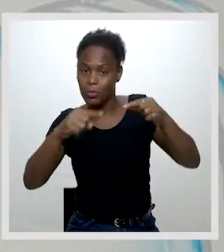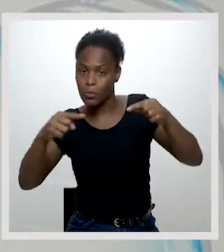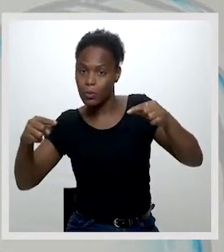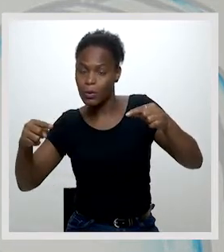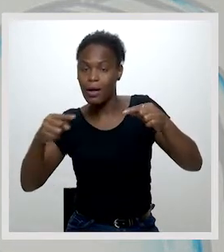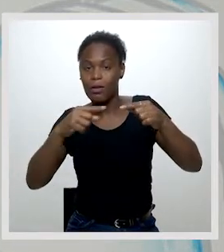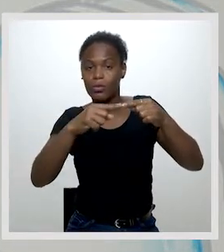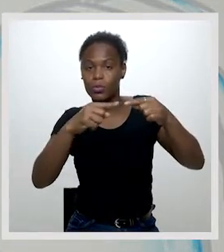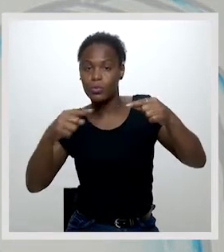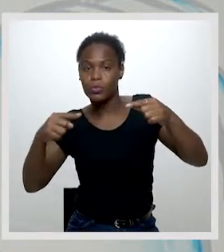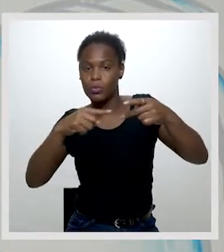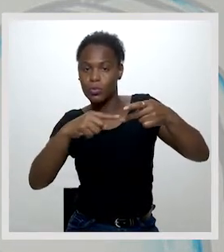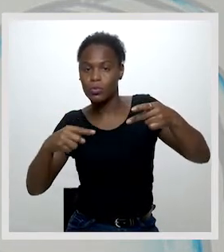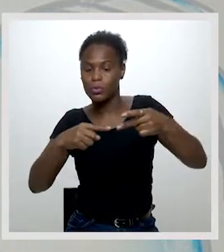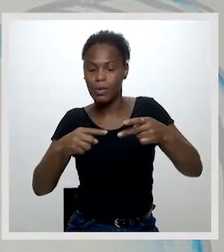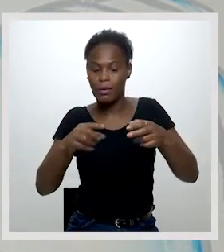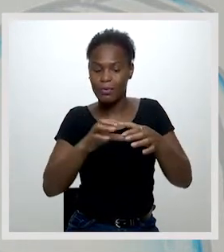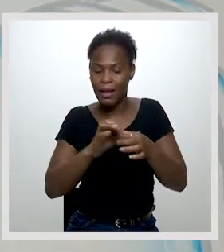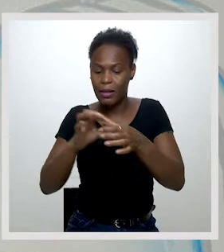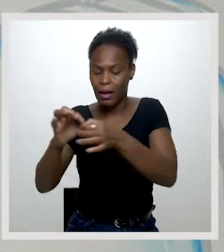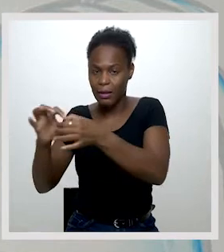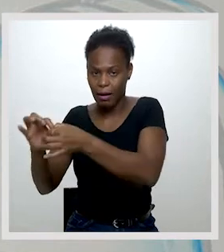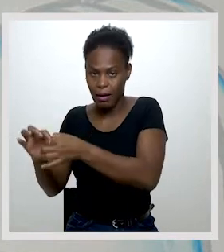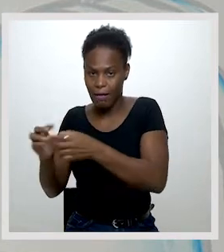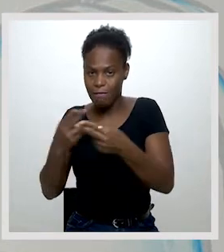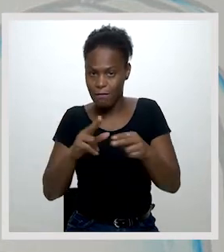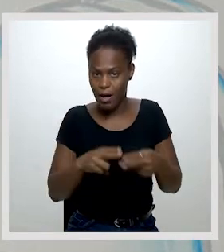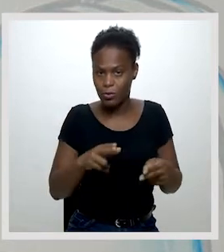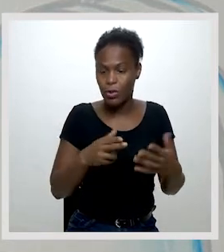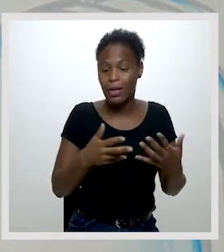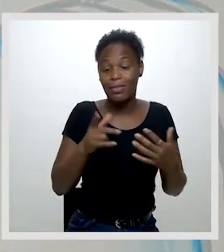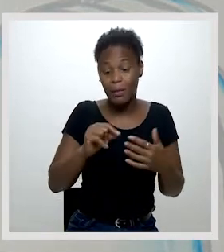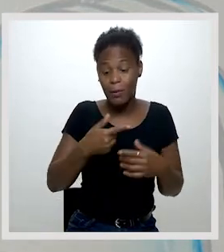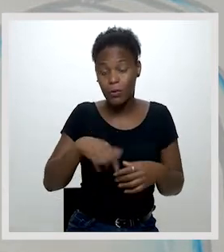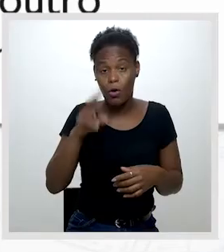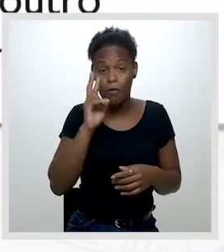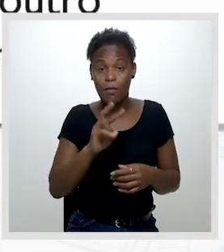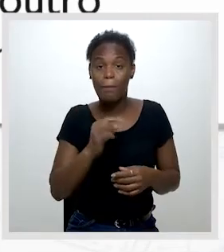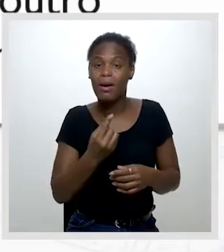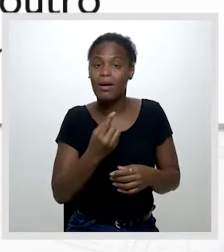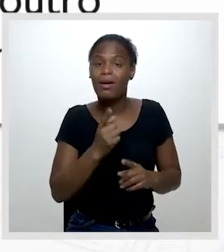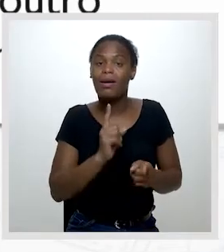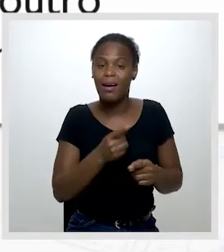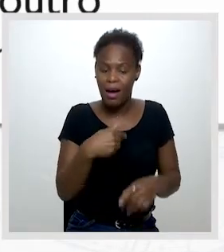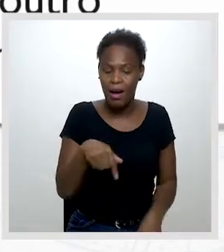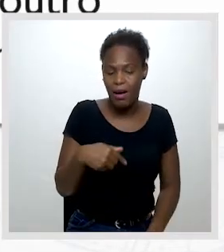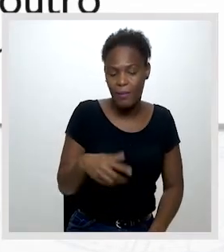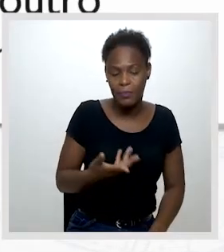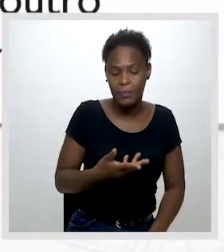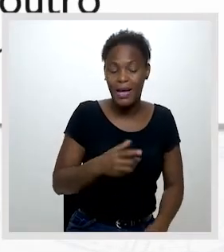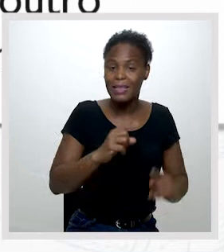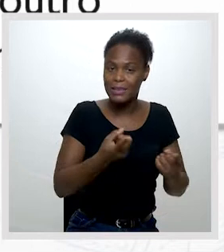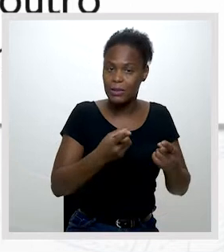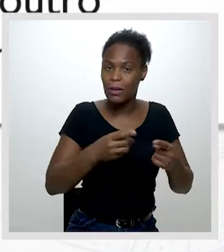ribossomas interligadas, tá bom? Também nós vimos de que, para que haja a síntese